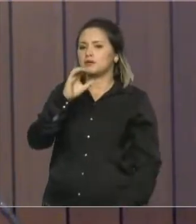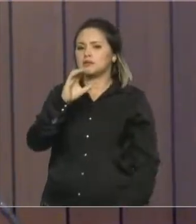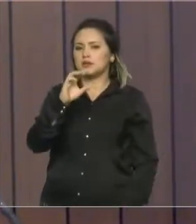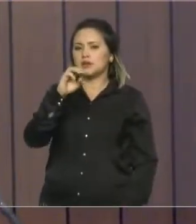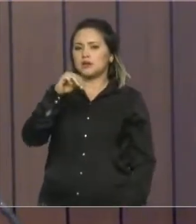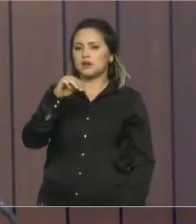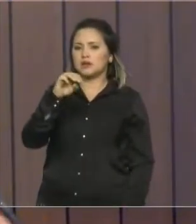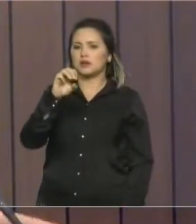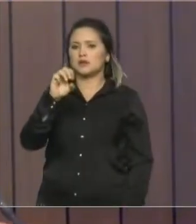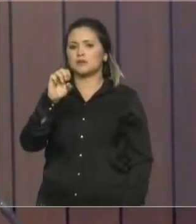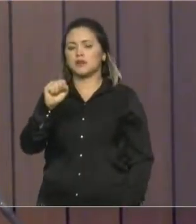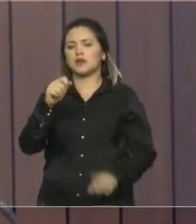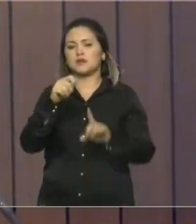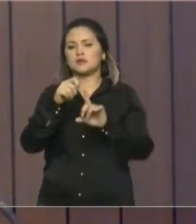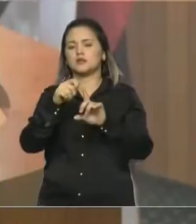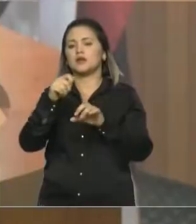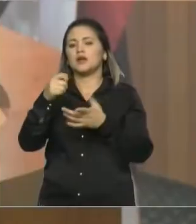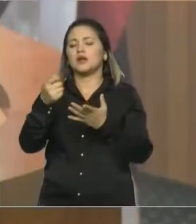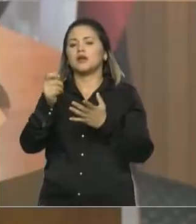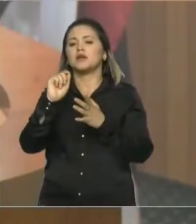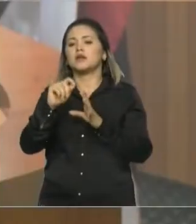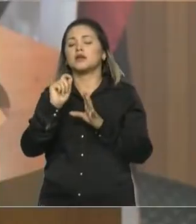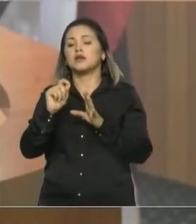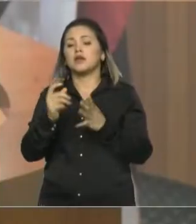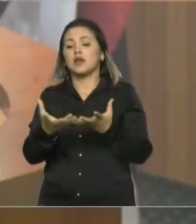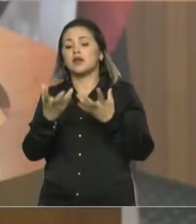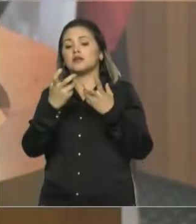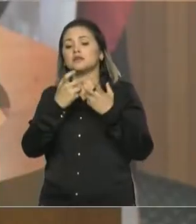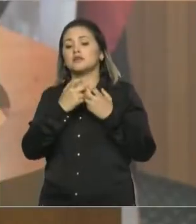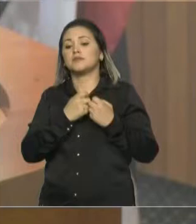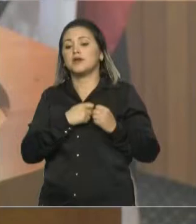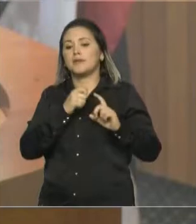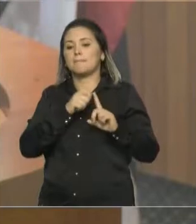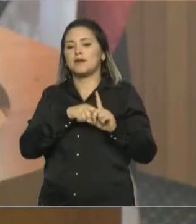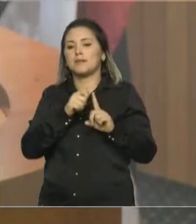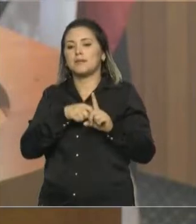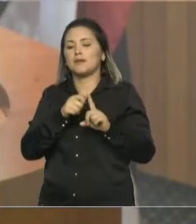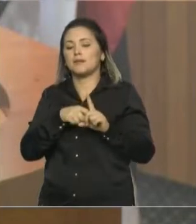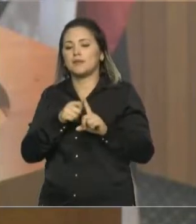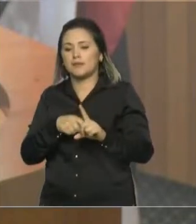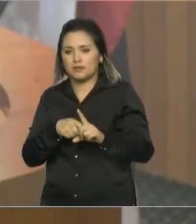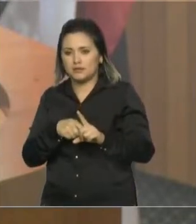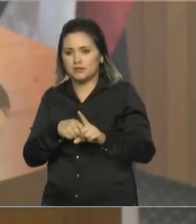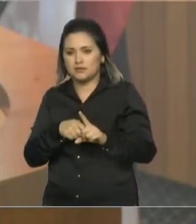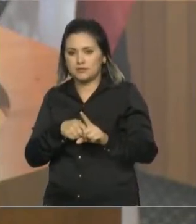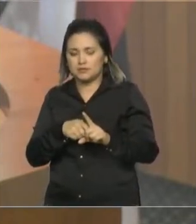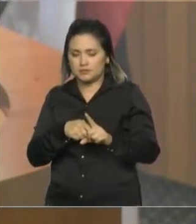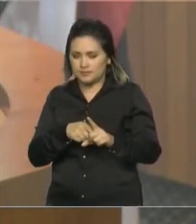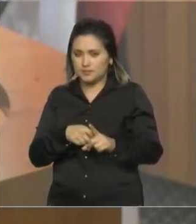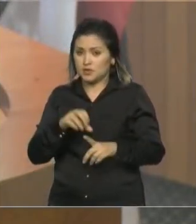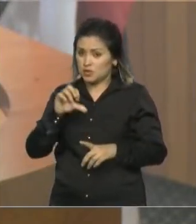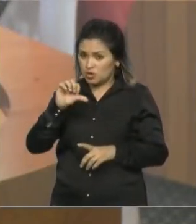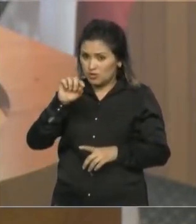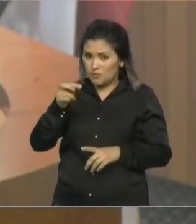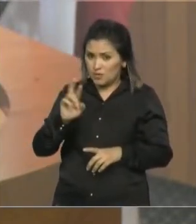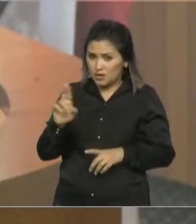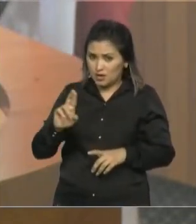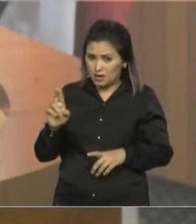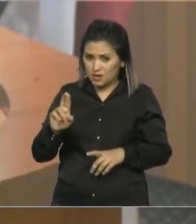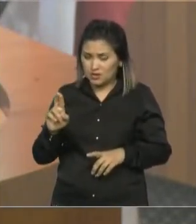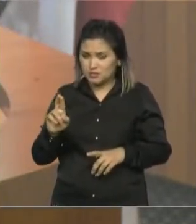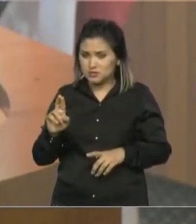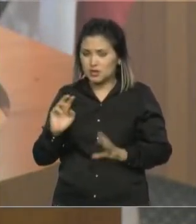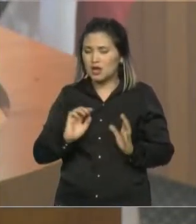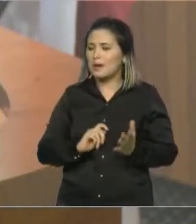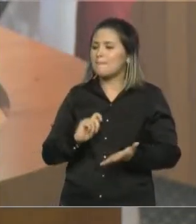receber. Então, esses R$ 9.000 do município de Apuiarés, que tem de ir todo mês para o consórcio, já sai